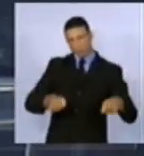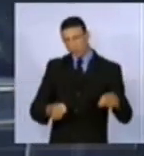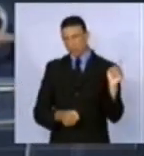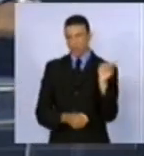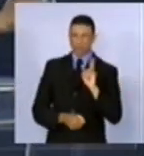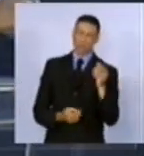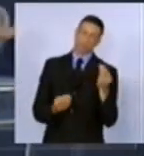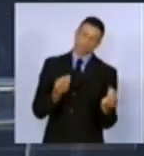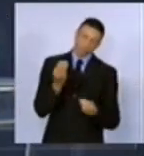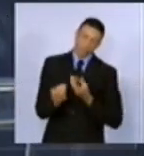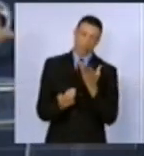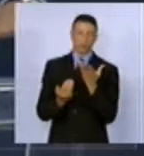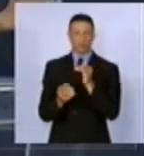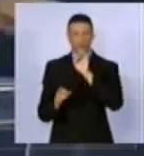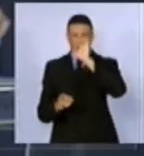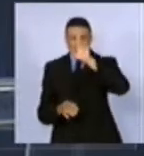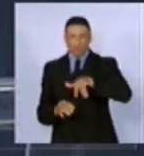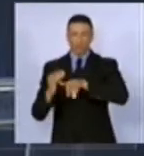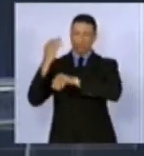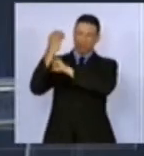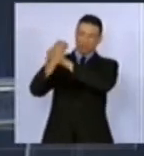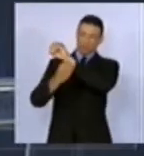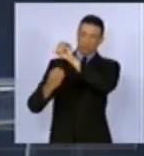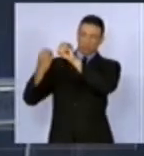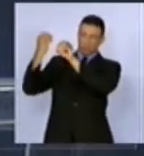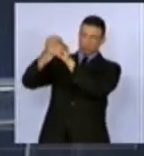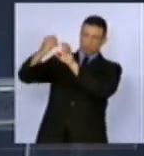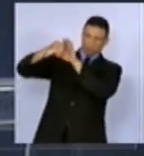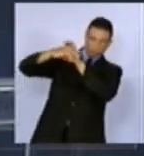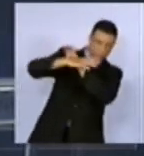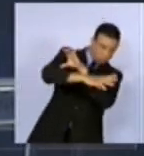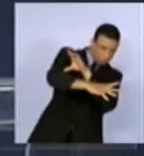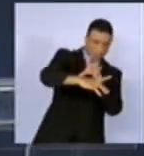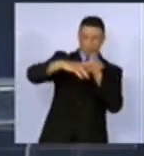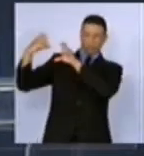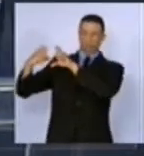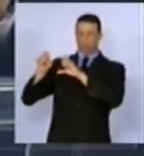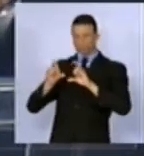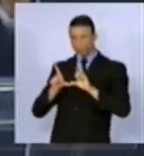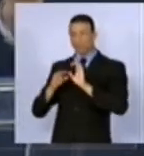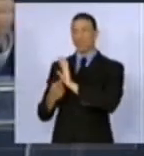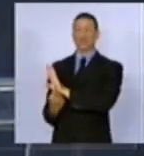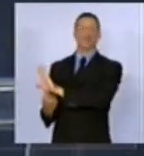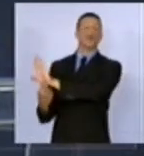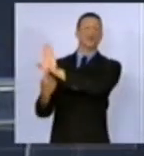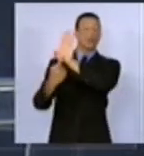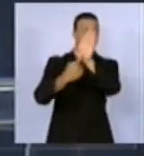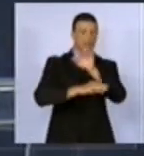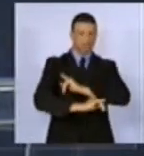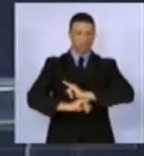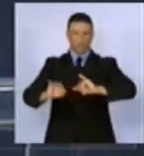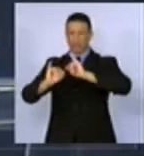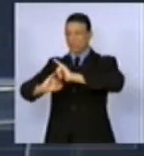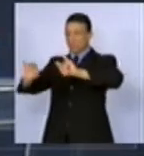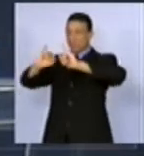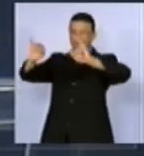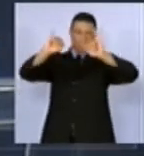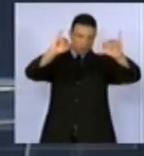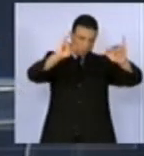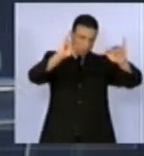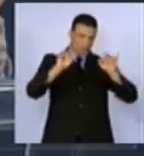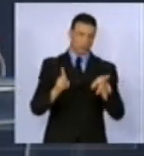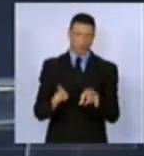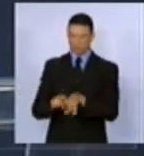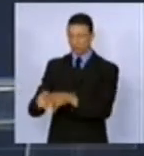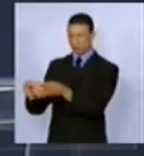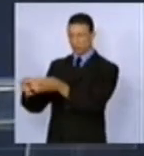essa tecnologia gel tecnologia essa questão de ter a informação especializada para facilitar a informação e o setor